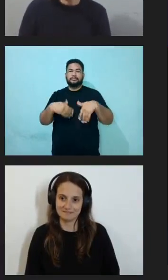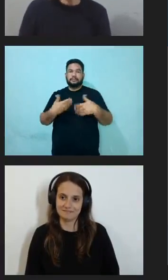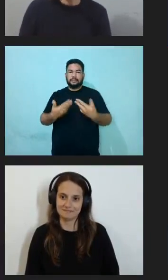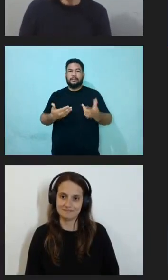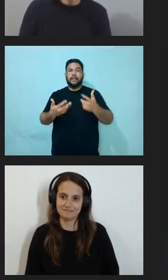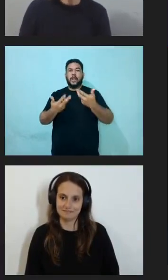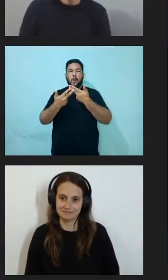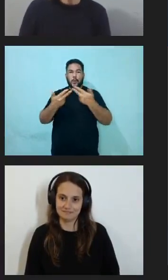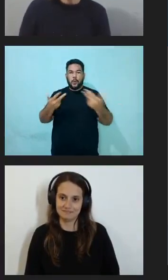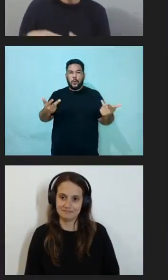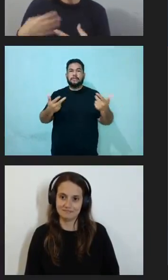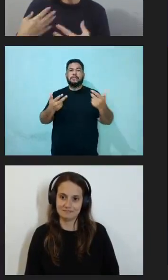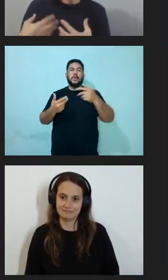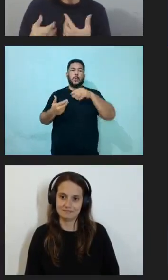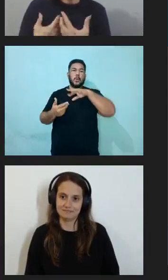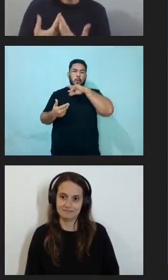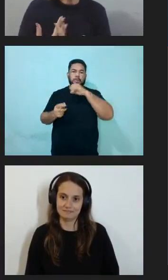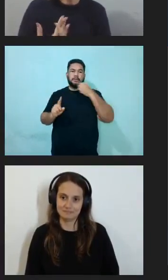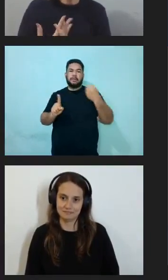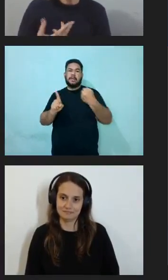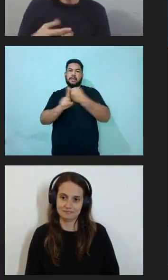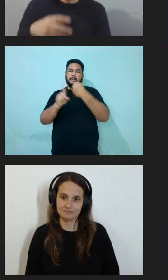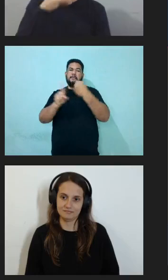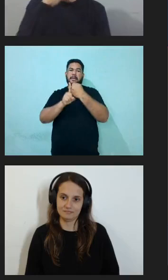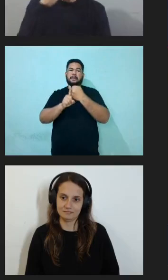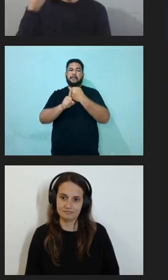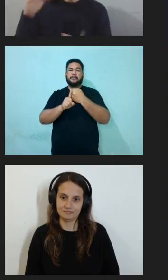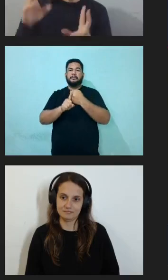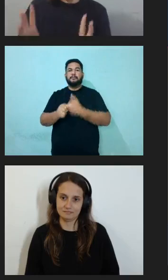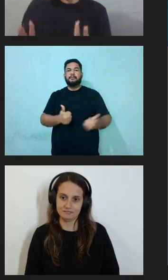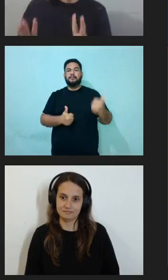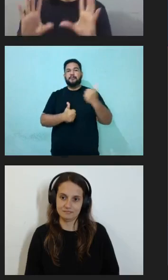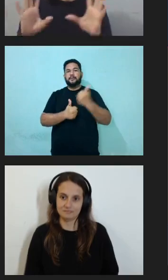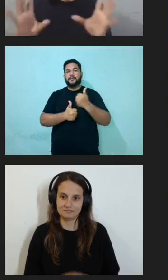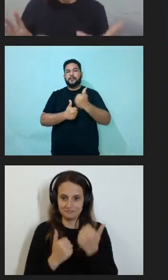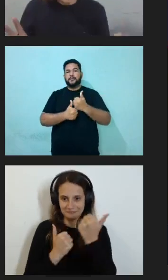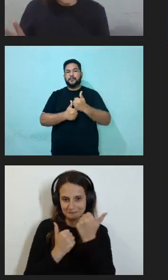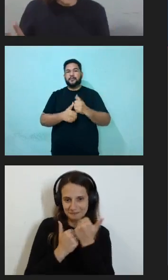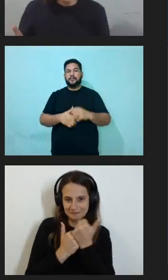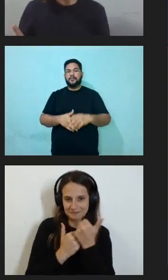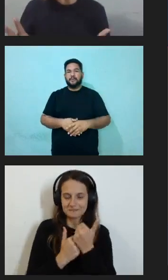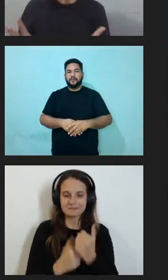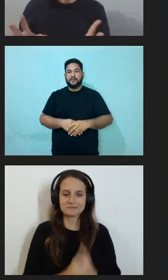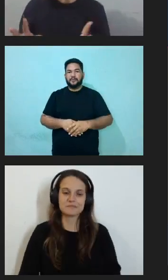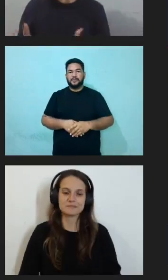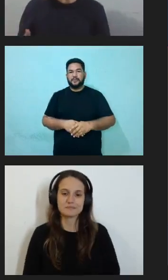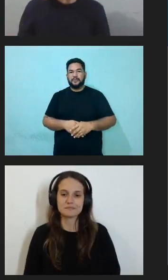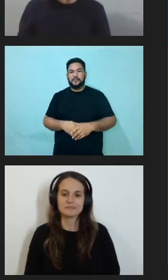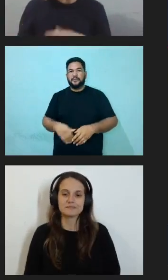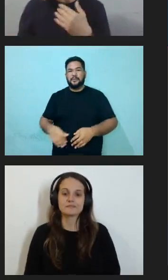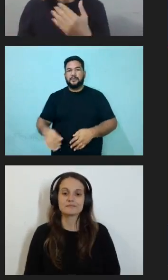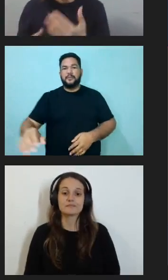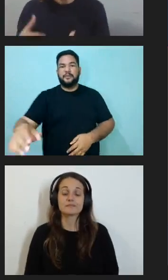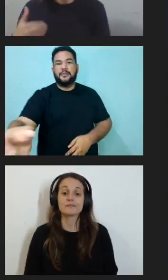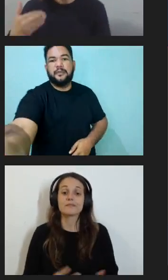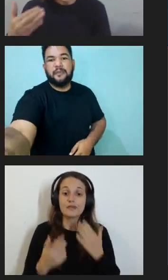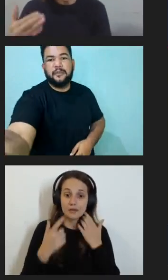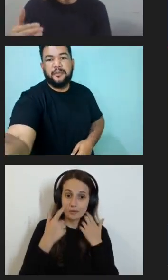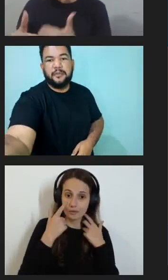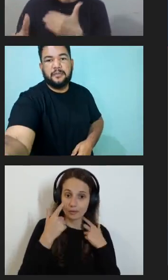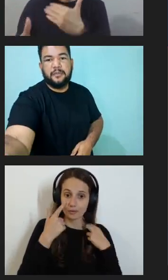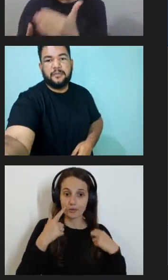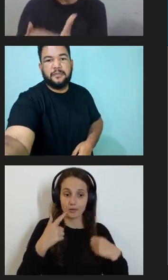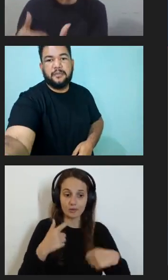coisas ruins que com simples, com uma simples não, que não é tão simples, tá? Que com o hábito da disciplina